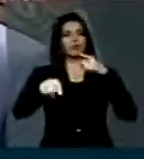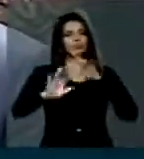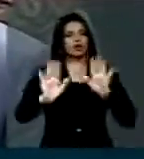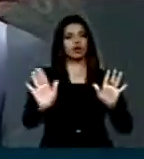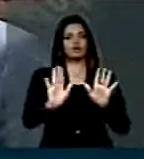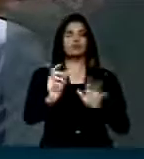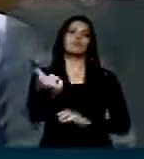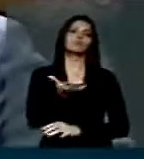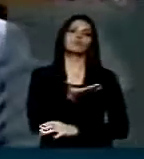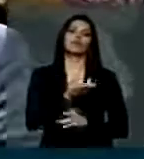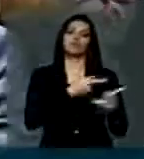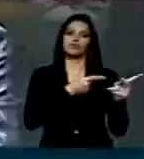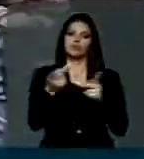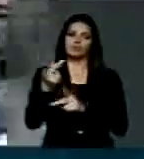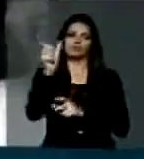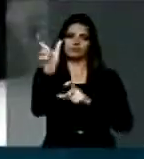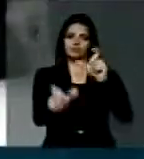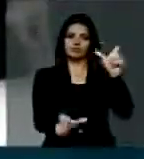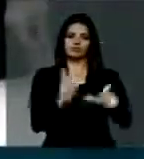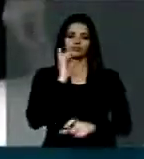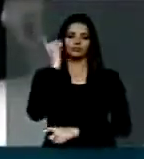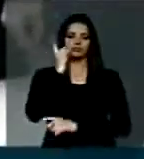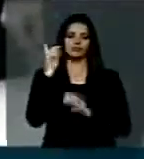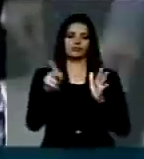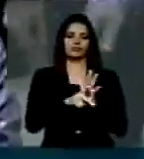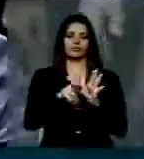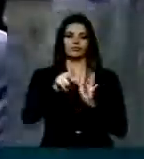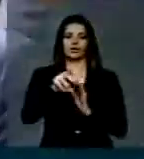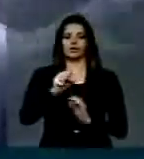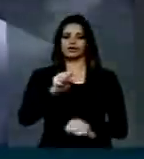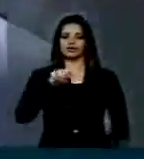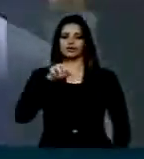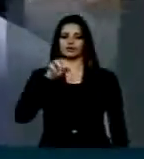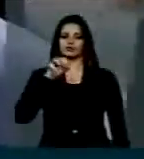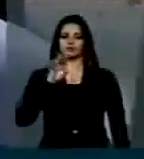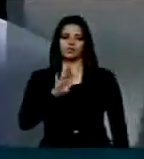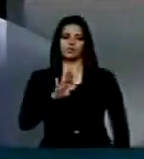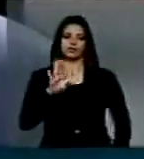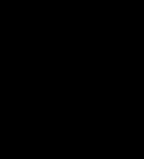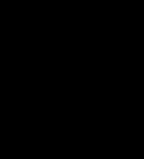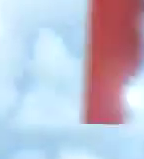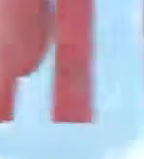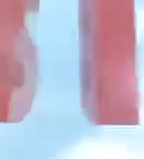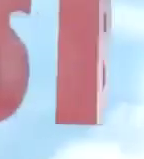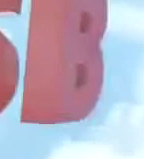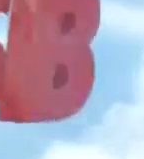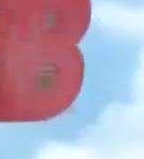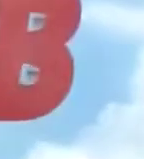forma que eu queria convidar os nobres integrantes da bancada do PSB para virem a plenário.